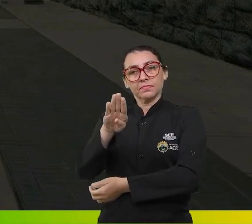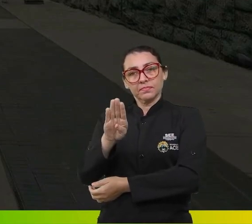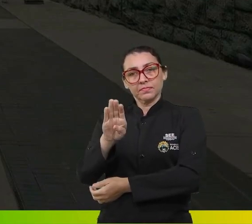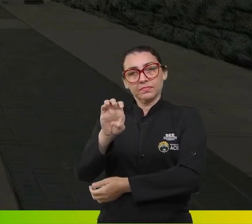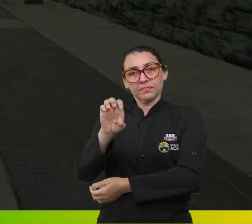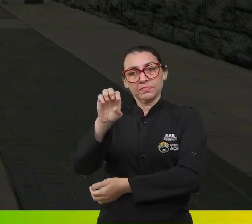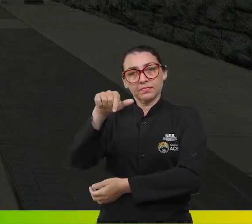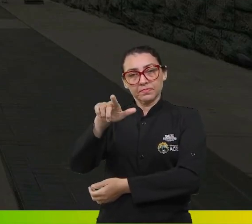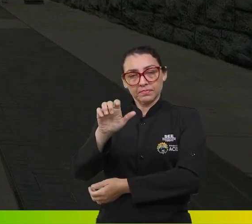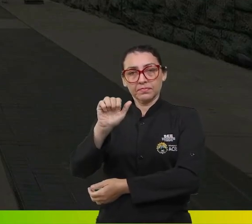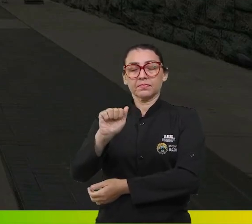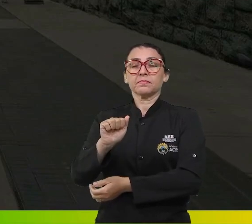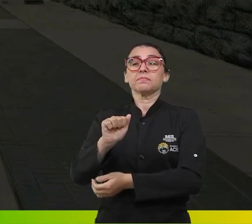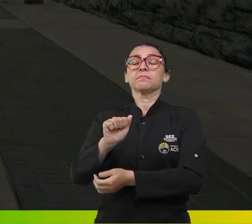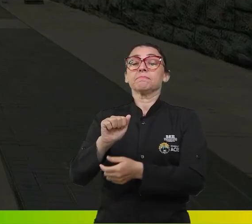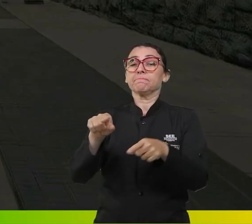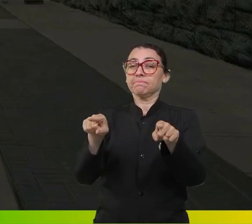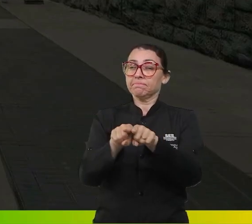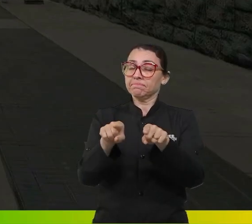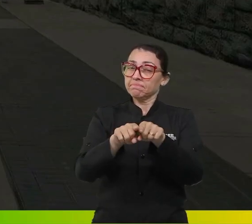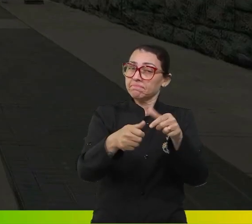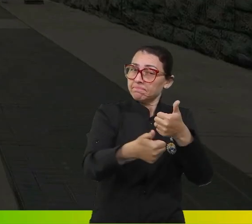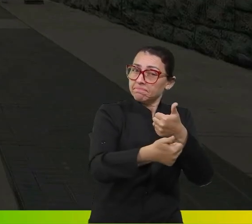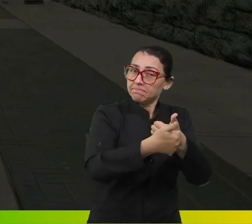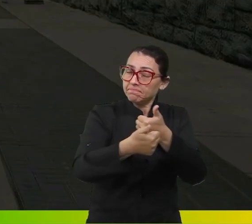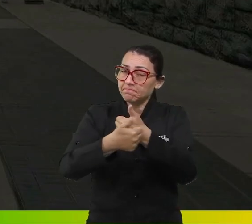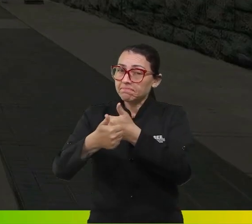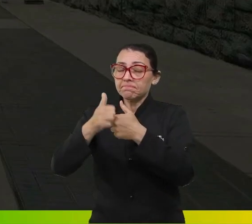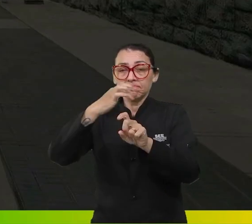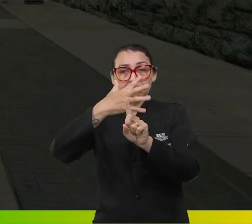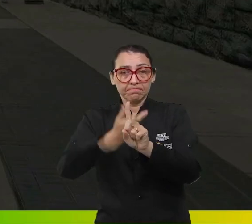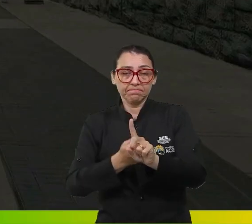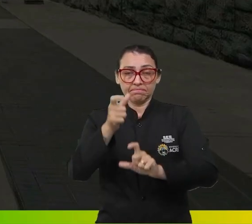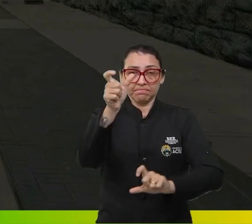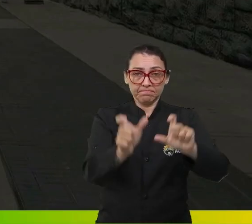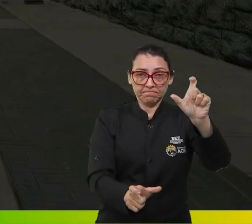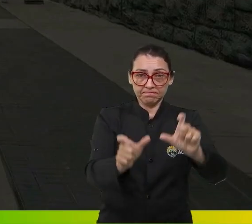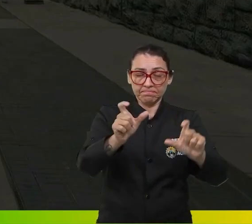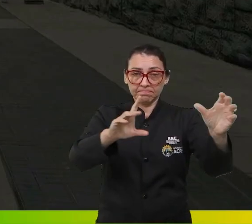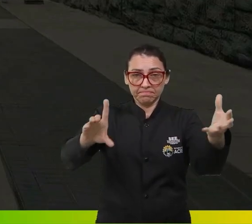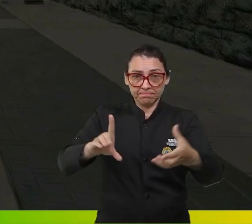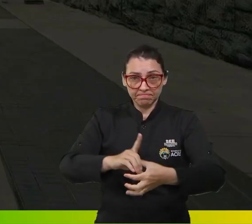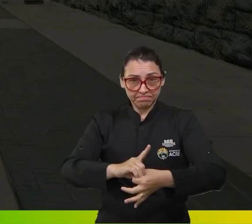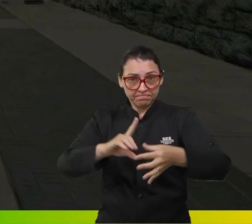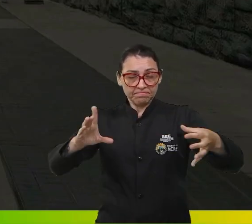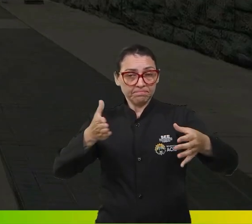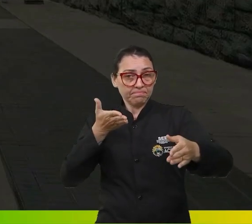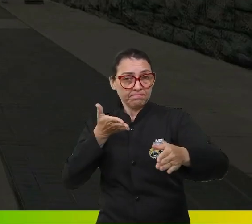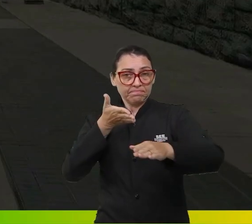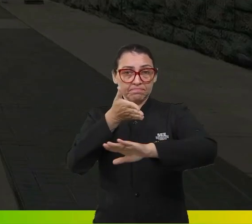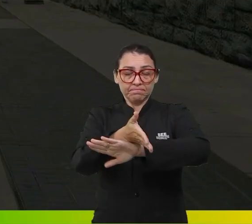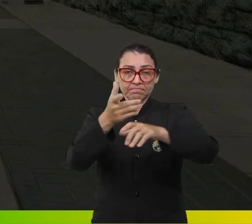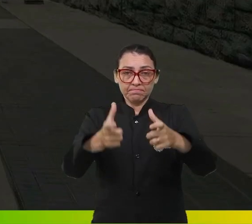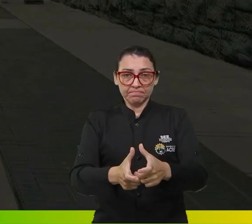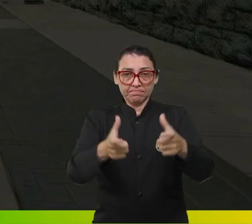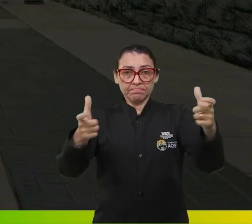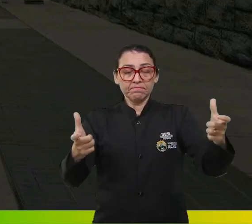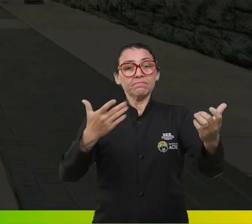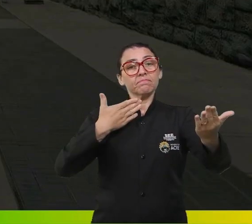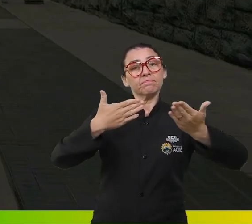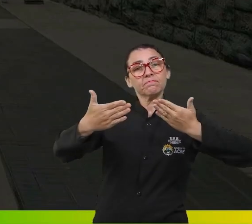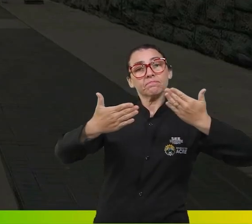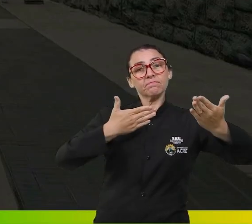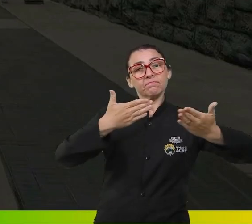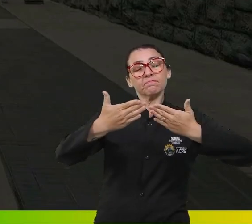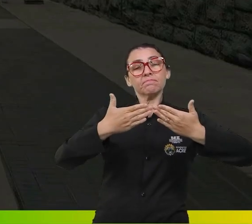lambe-lambe, instalações e performances aproximam a arte das pessoas, democratizando o acesso e ampliando o diálogo